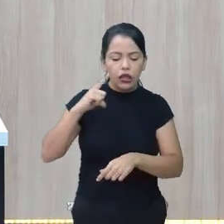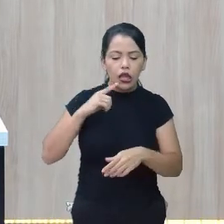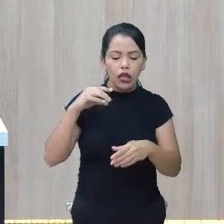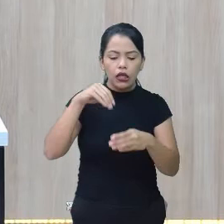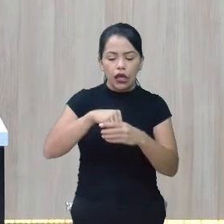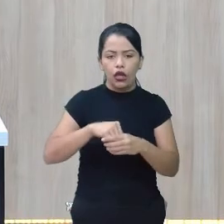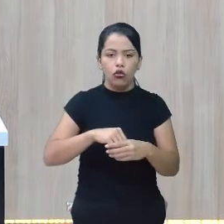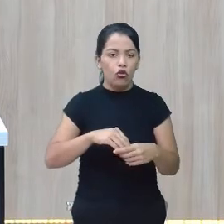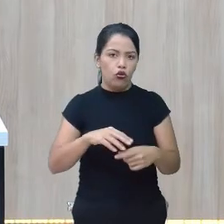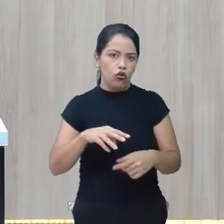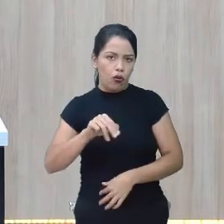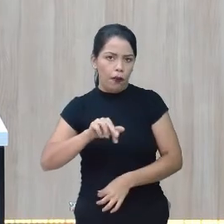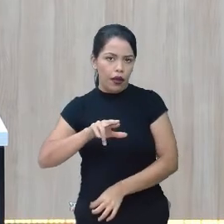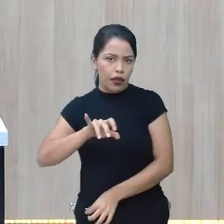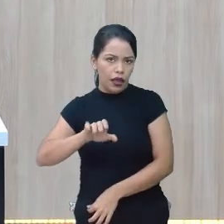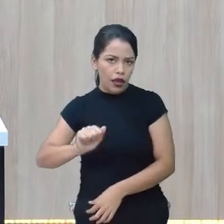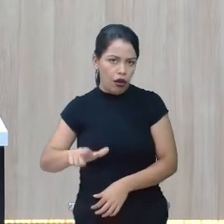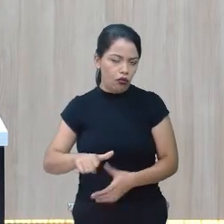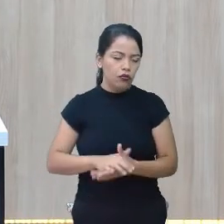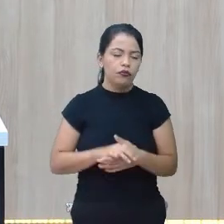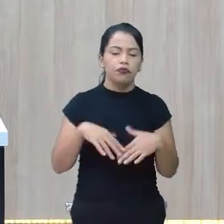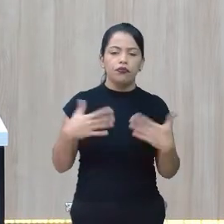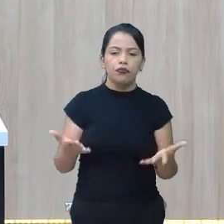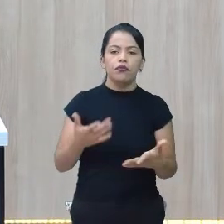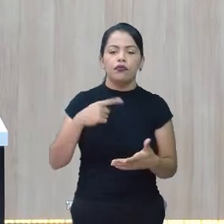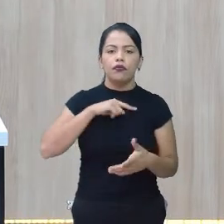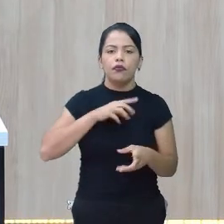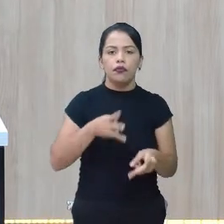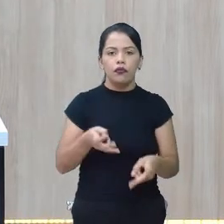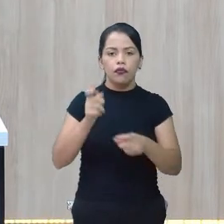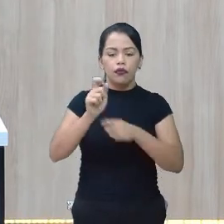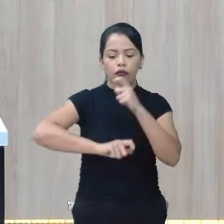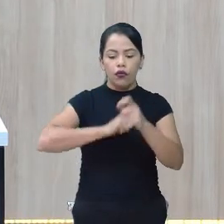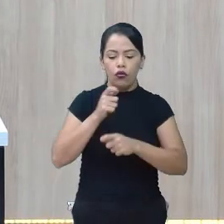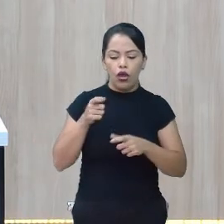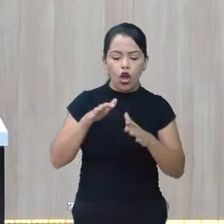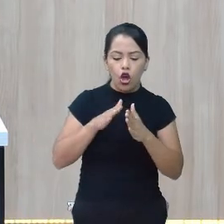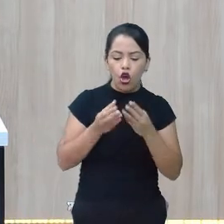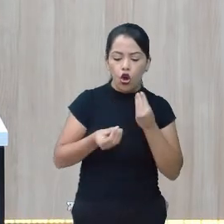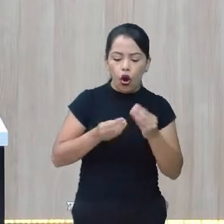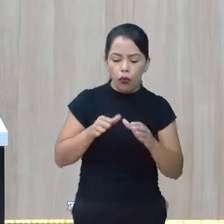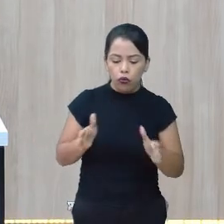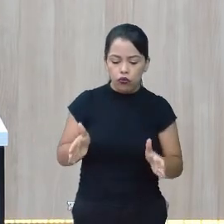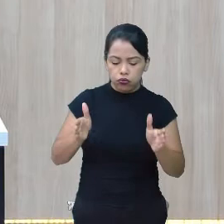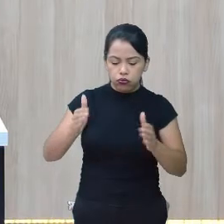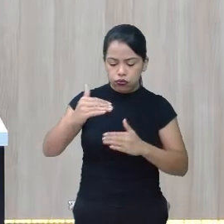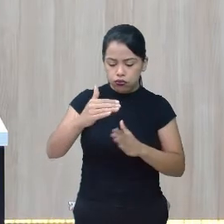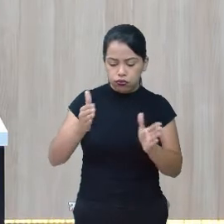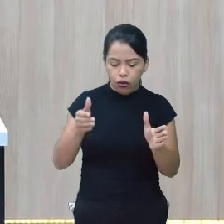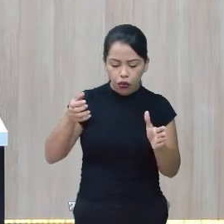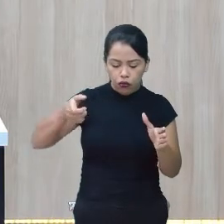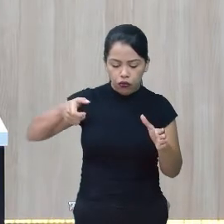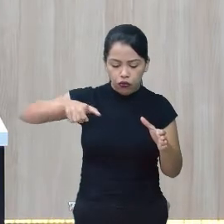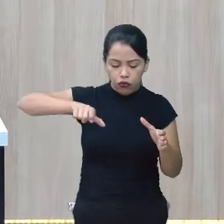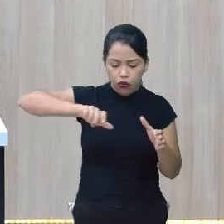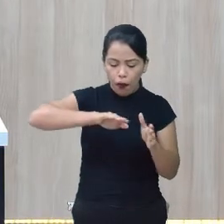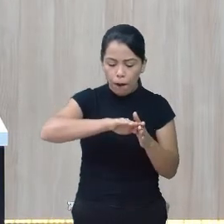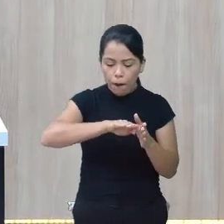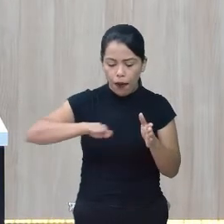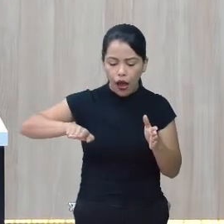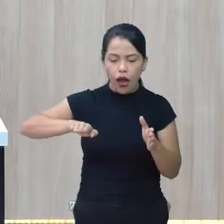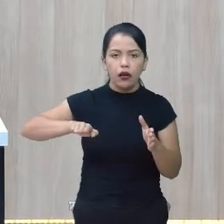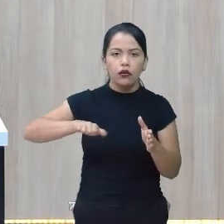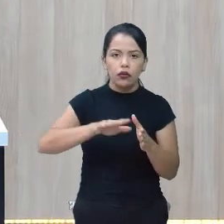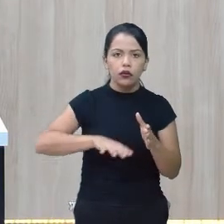Dependendo do material que isso foi feito. Então a gente percebe esse preenchimento do espaço, que seria uma